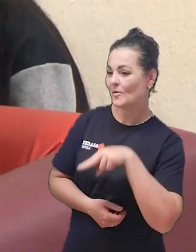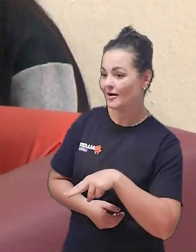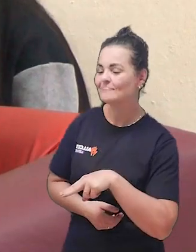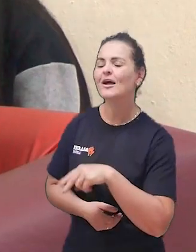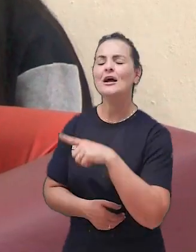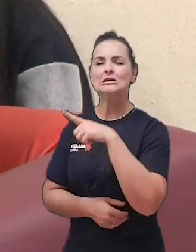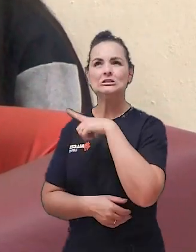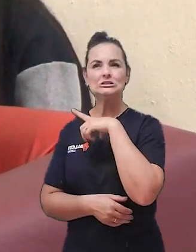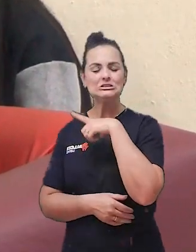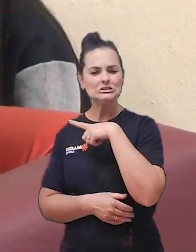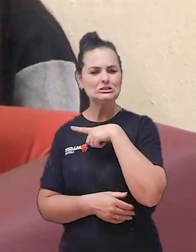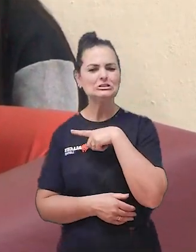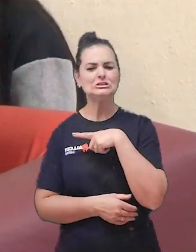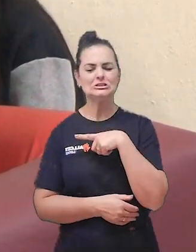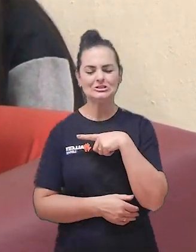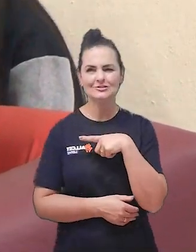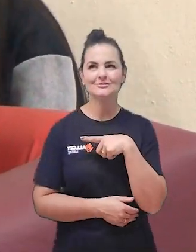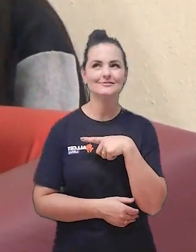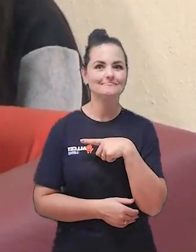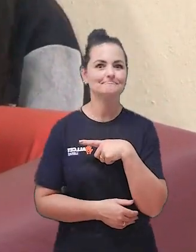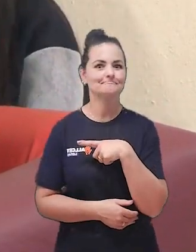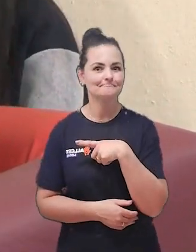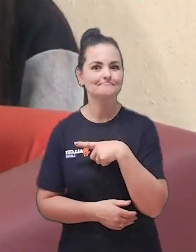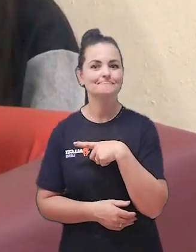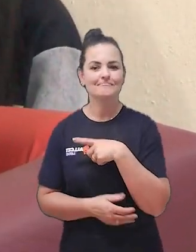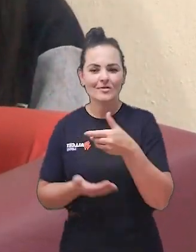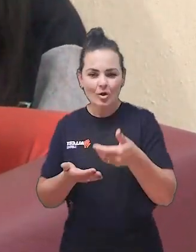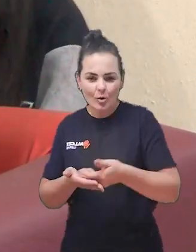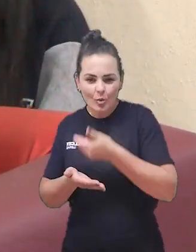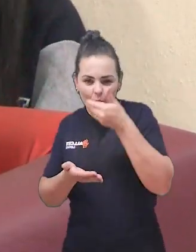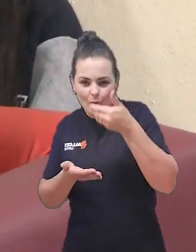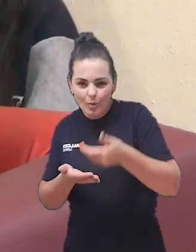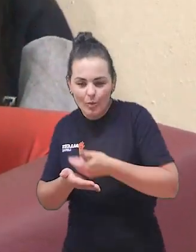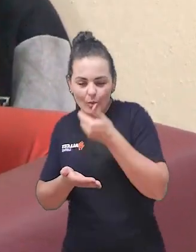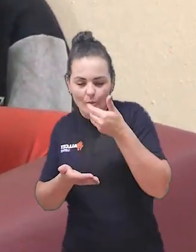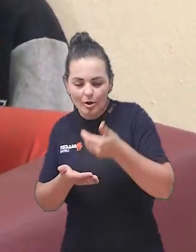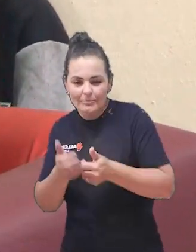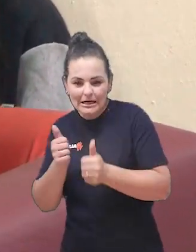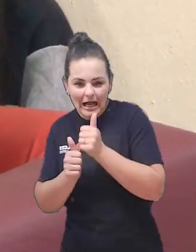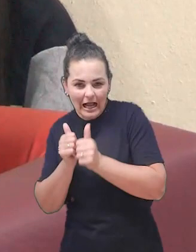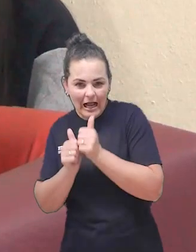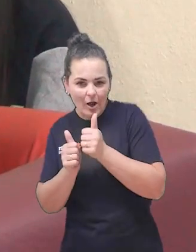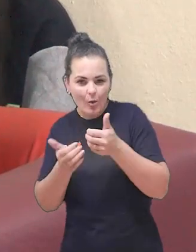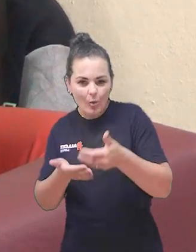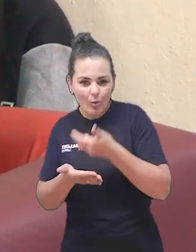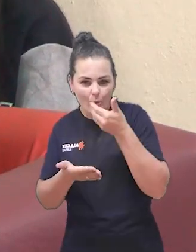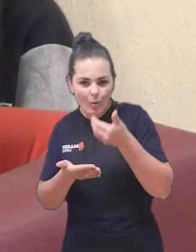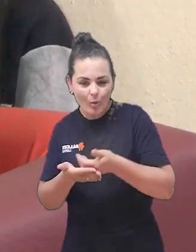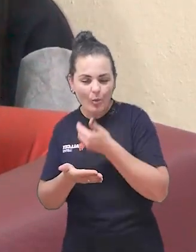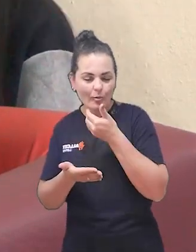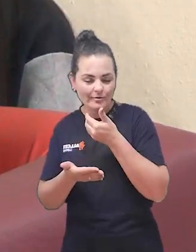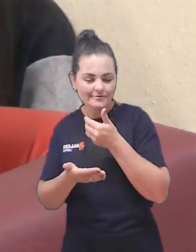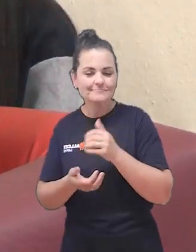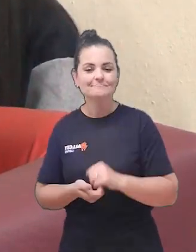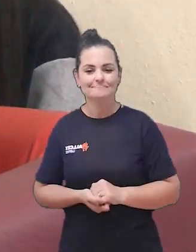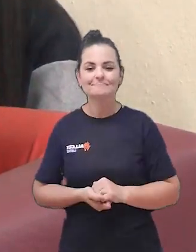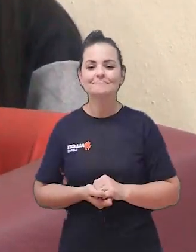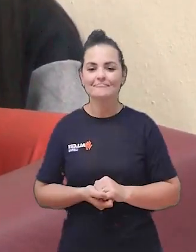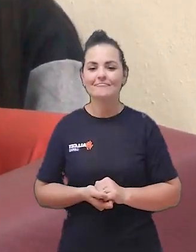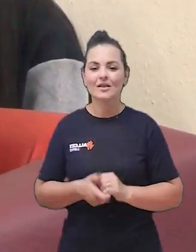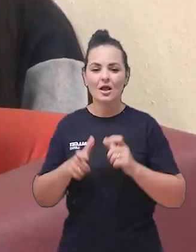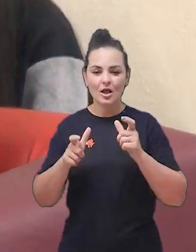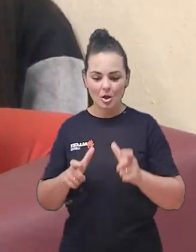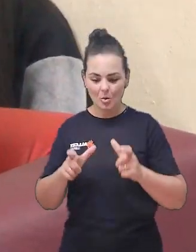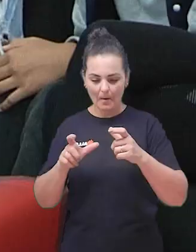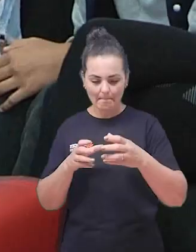Nossa, nós tínhamos uma sopa de arroz, tinha até